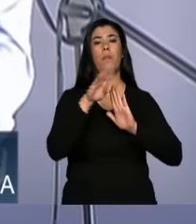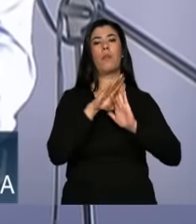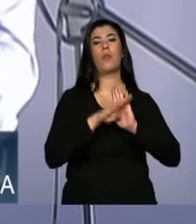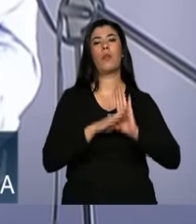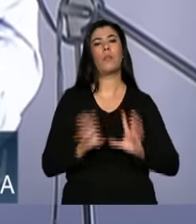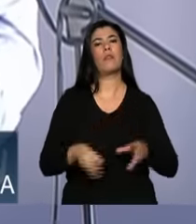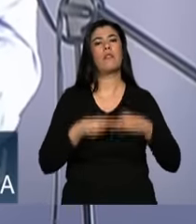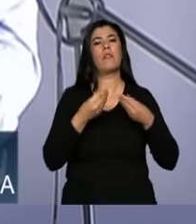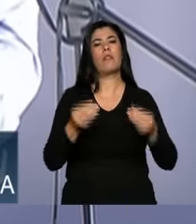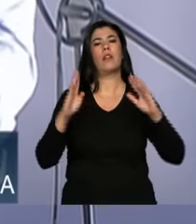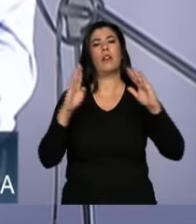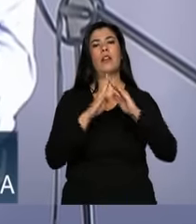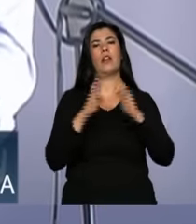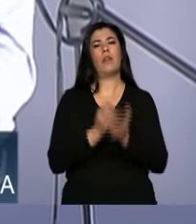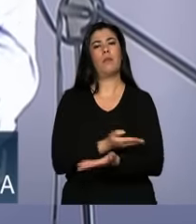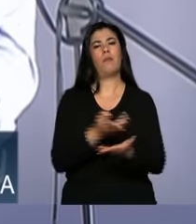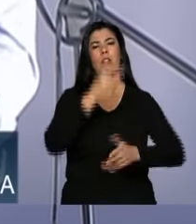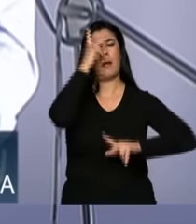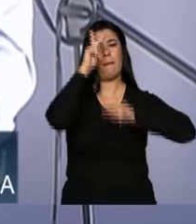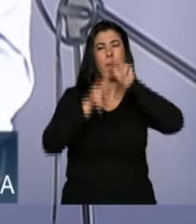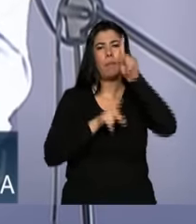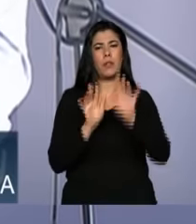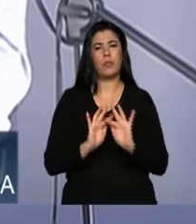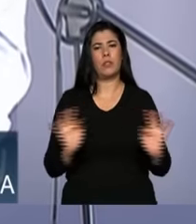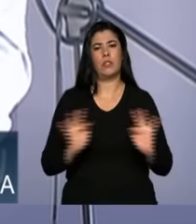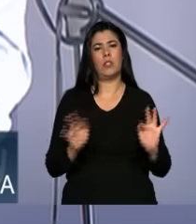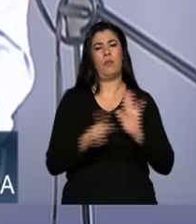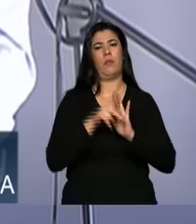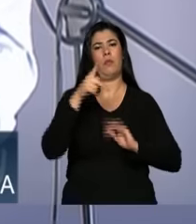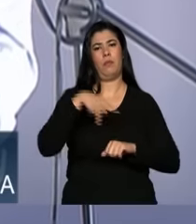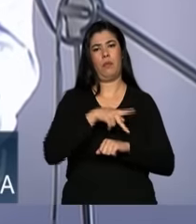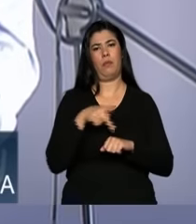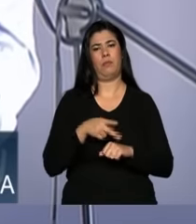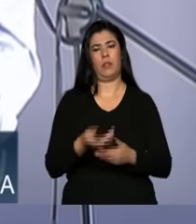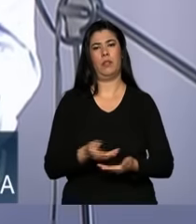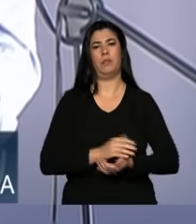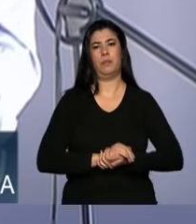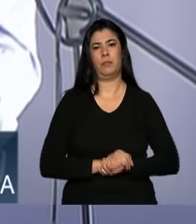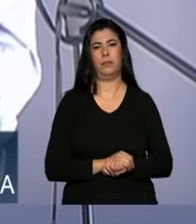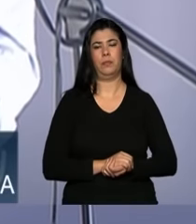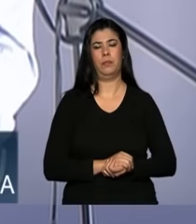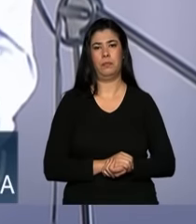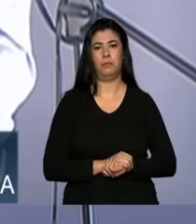povo simples, para o povo pobre desse país.